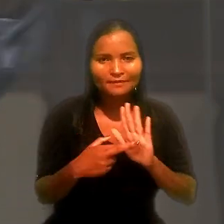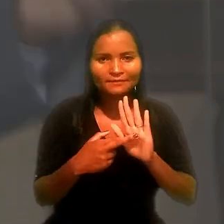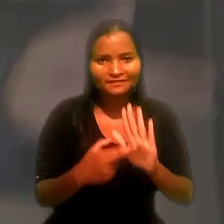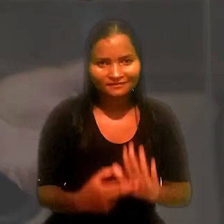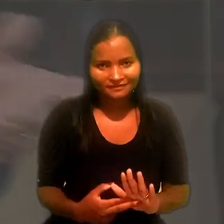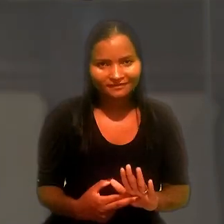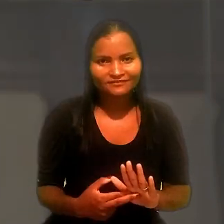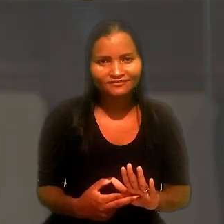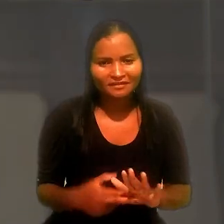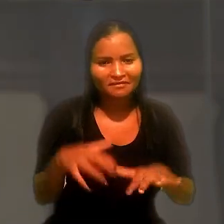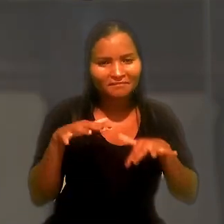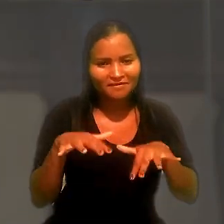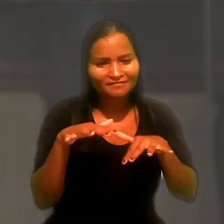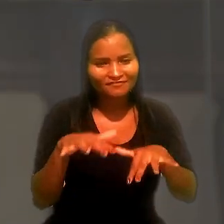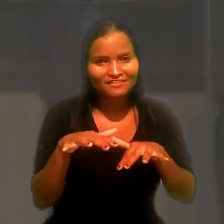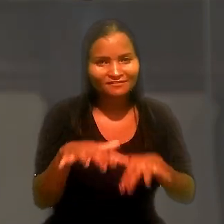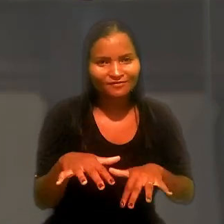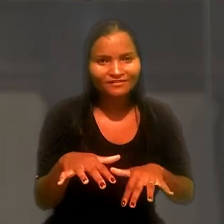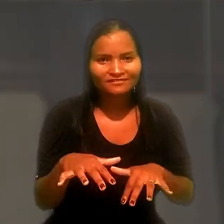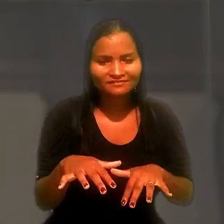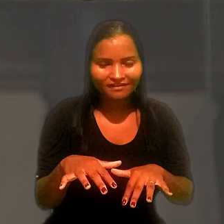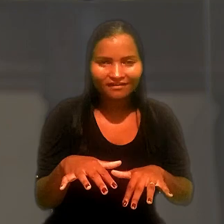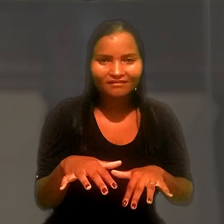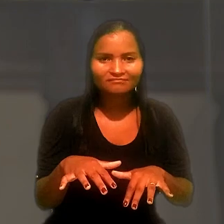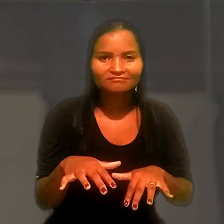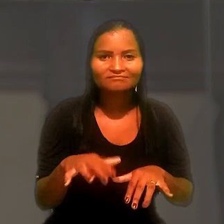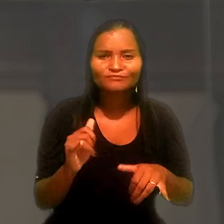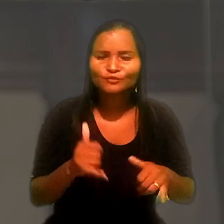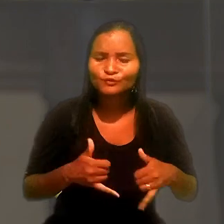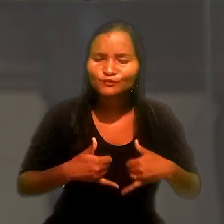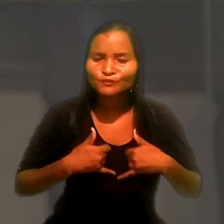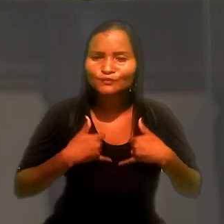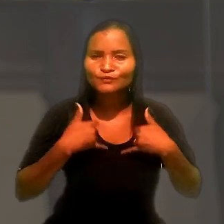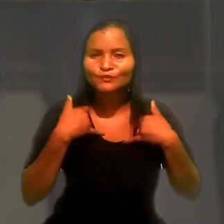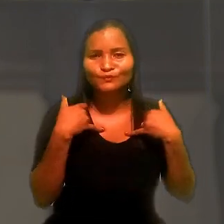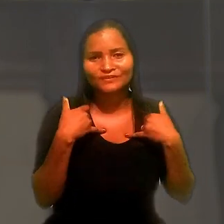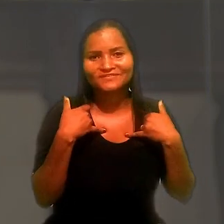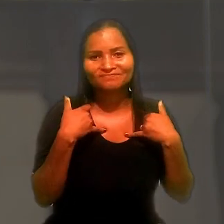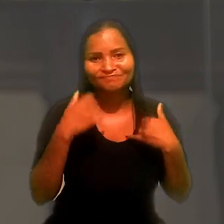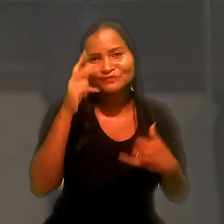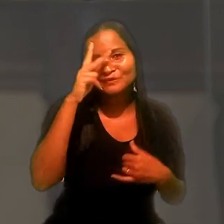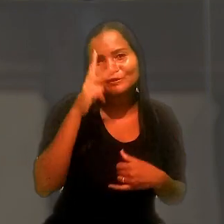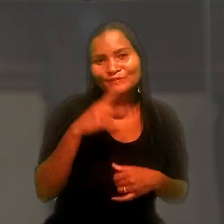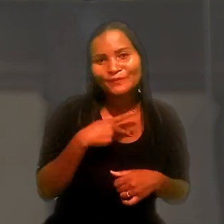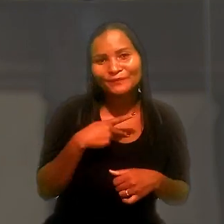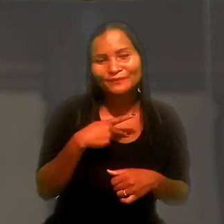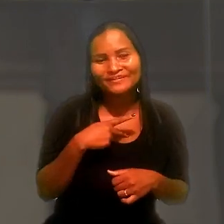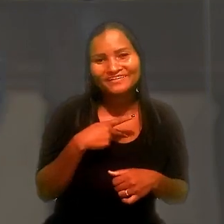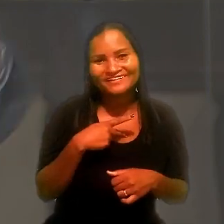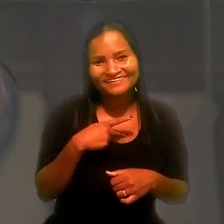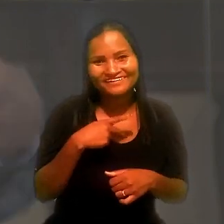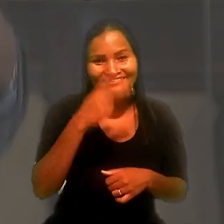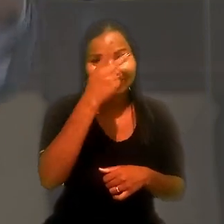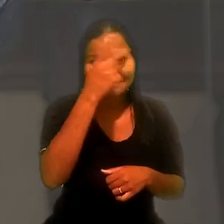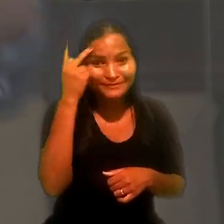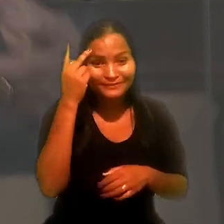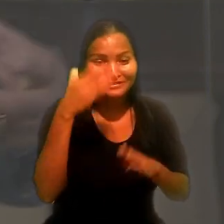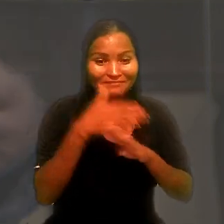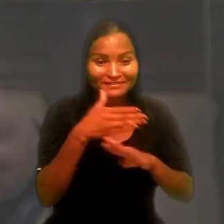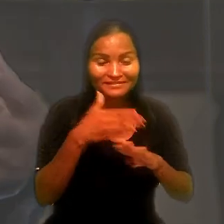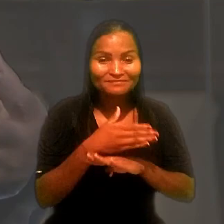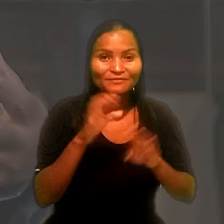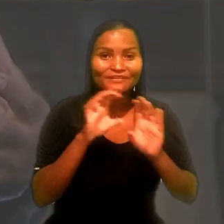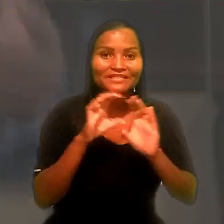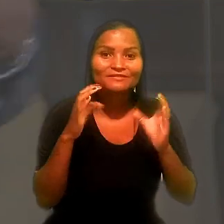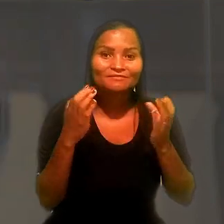representantes, várias manifestações, ela se orgulha muito dela mesma, das pessoas que integram